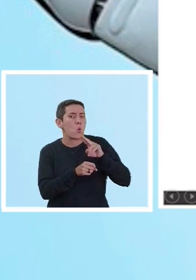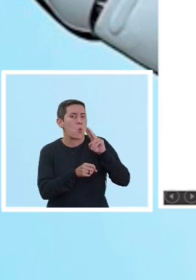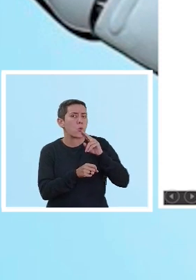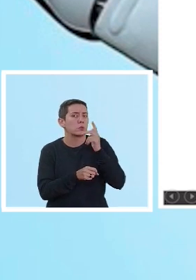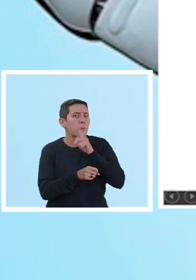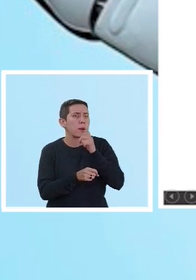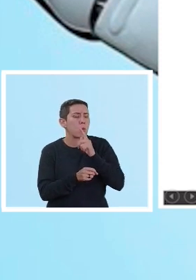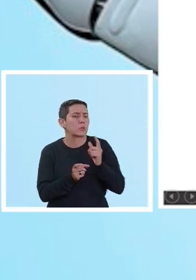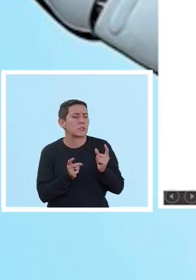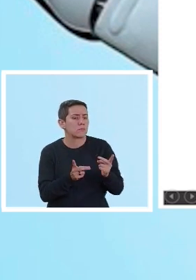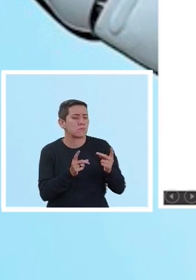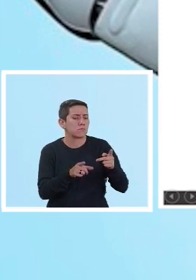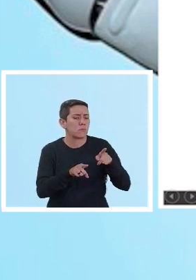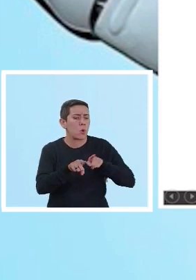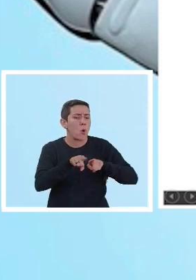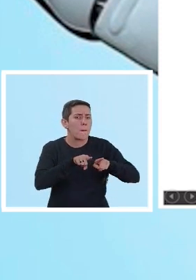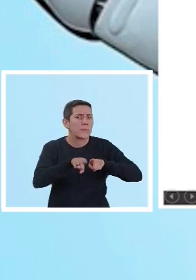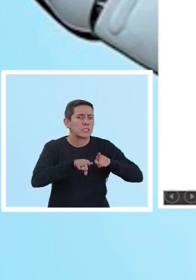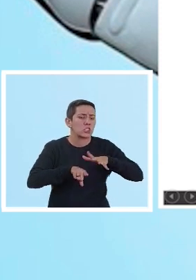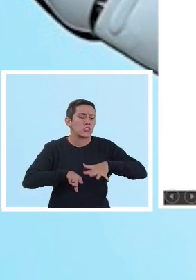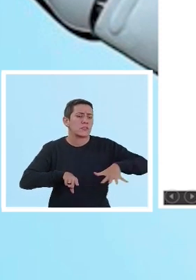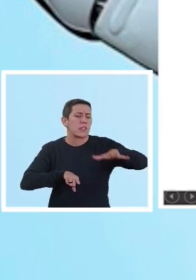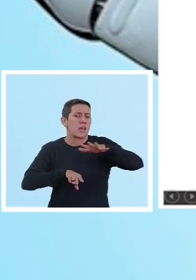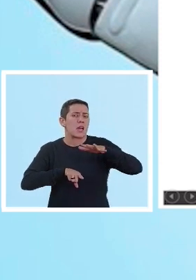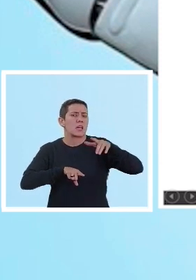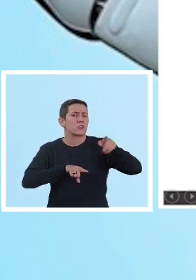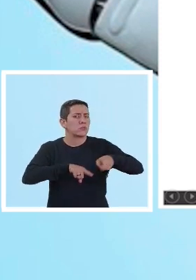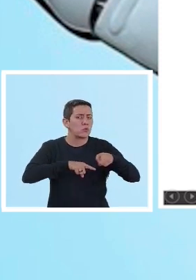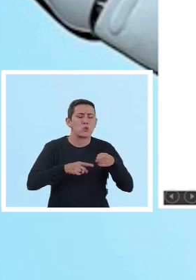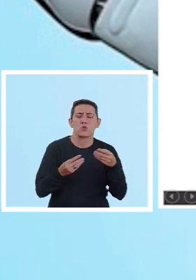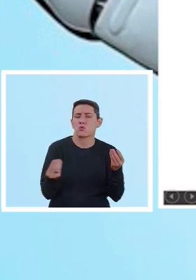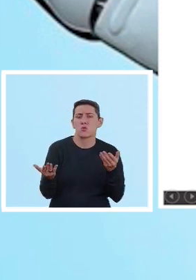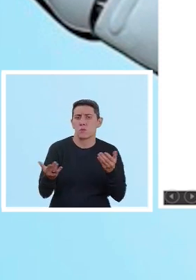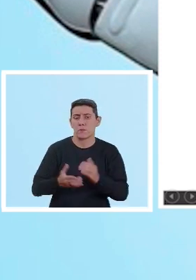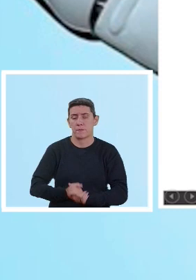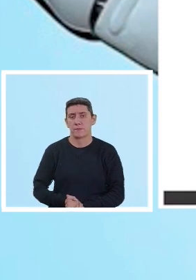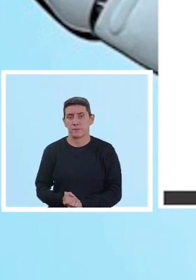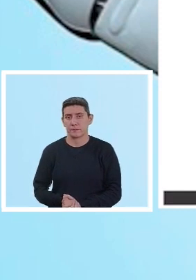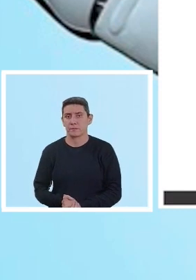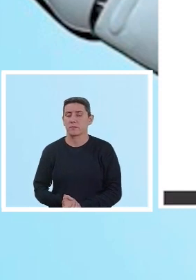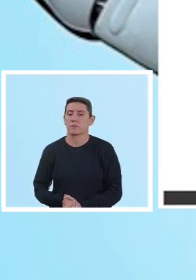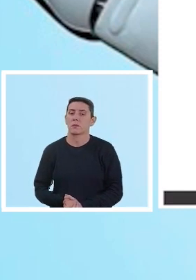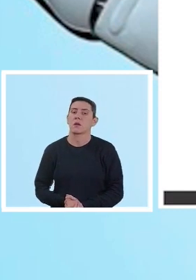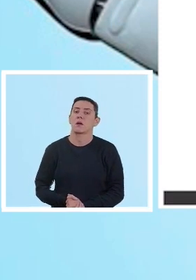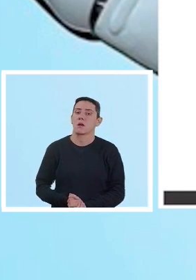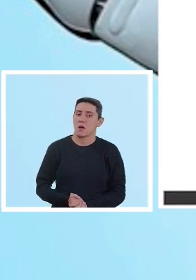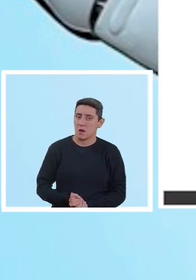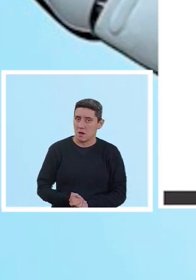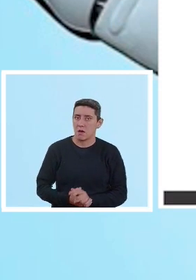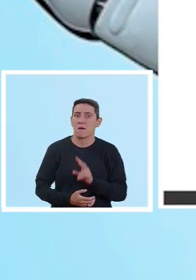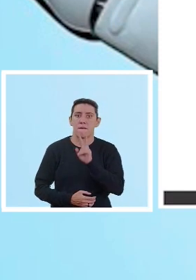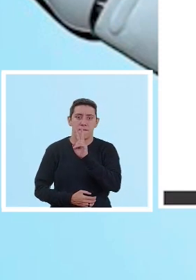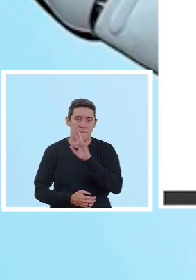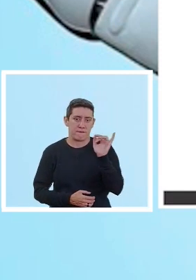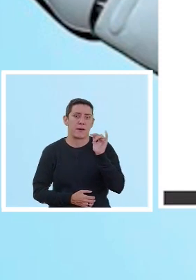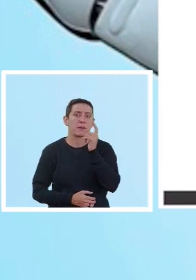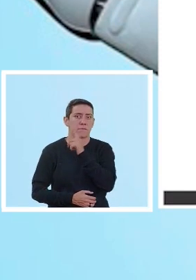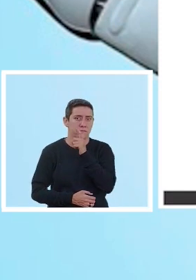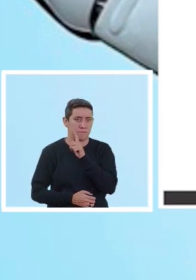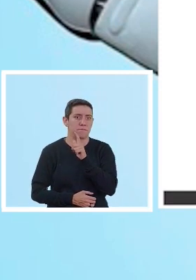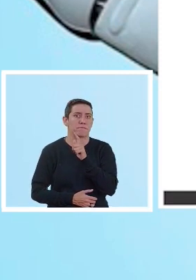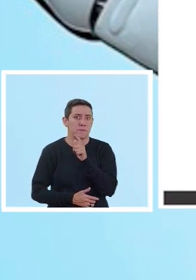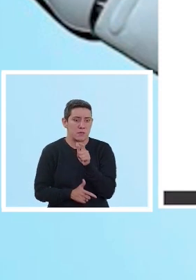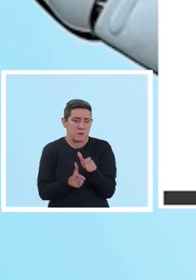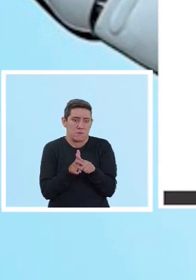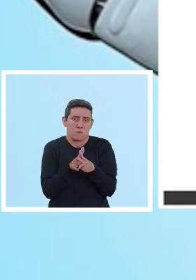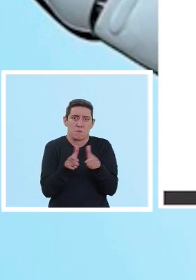no campo no seu ponto de vista e vai levar bastante porque a máquina tem uma precisão